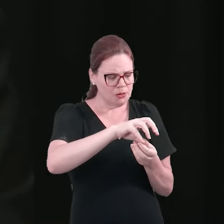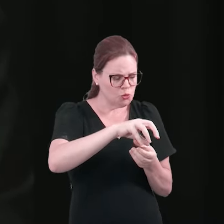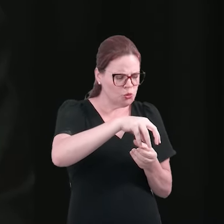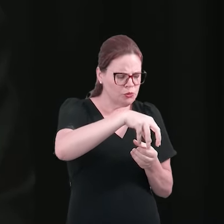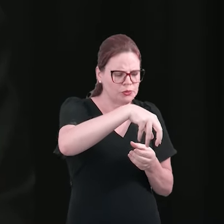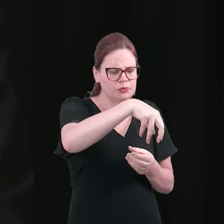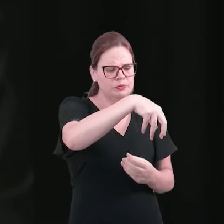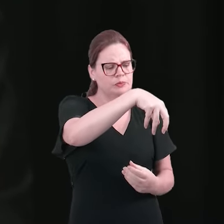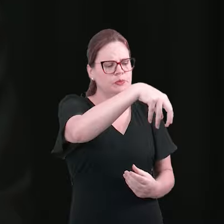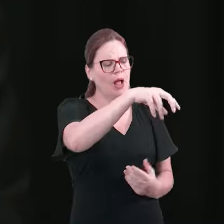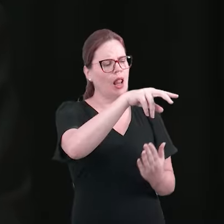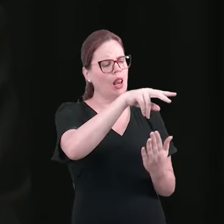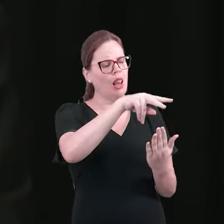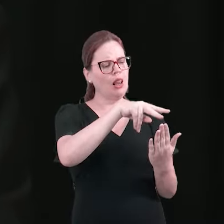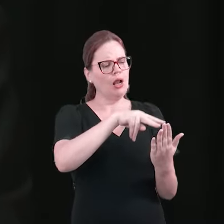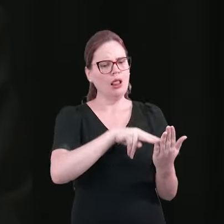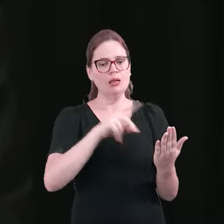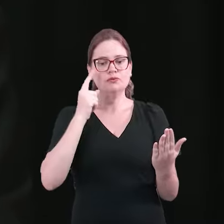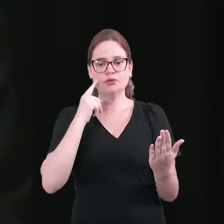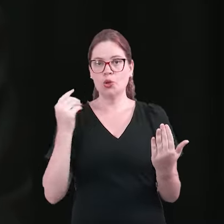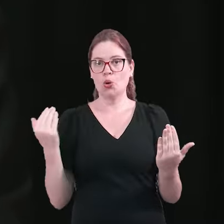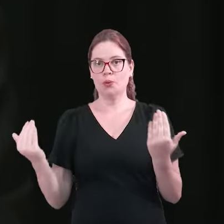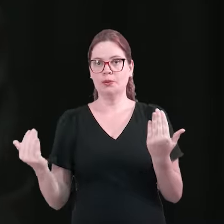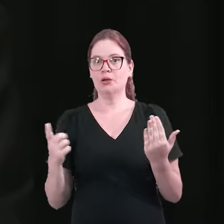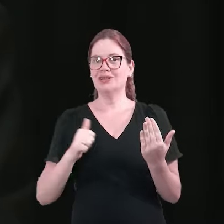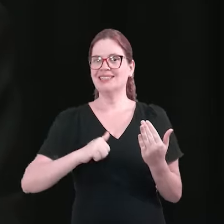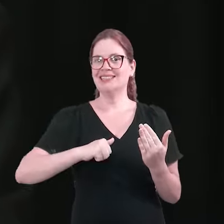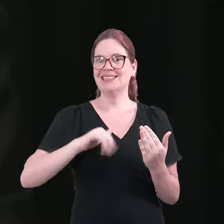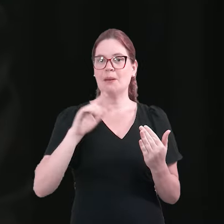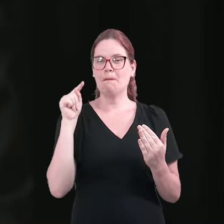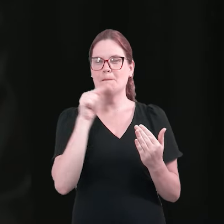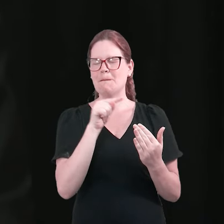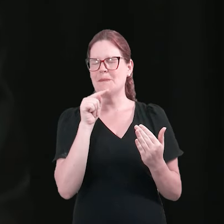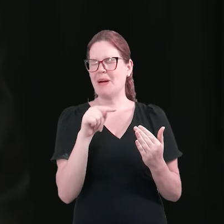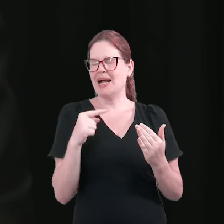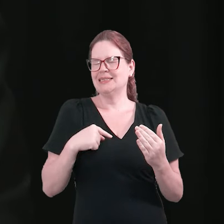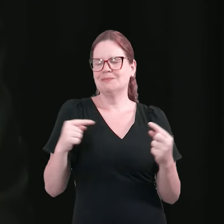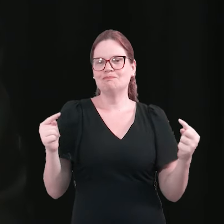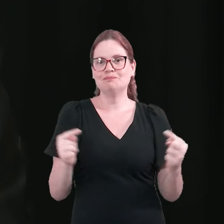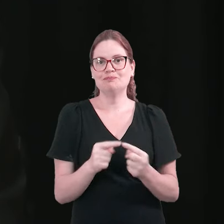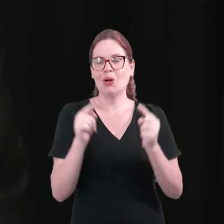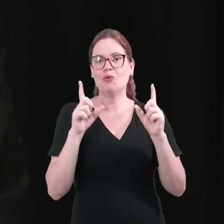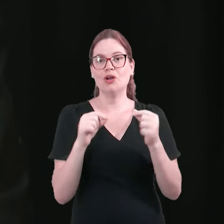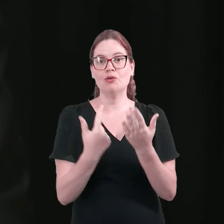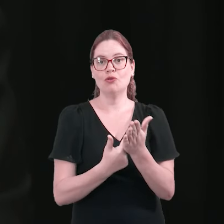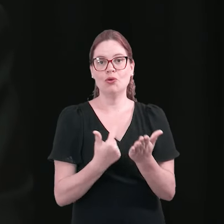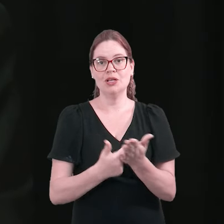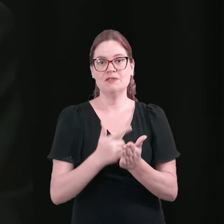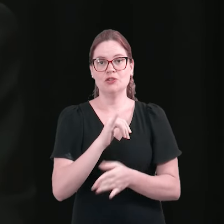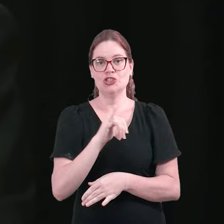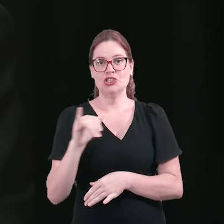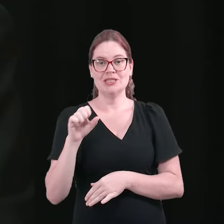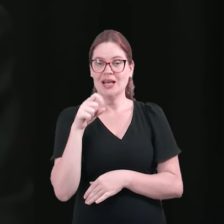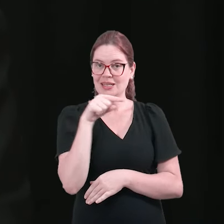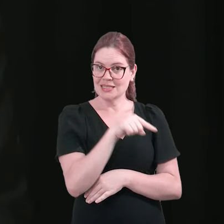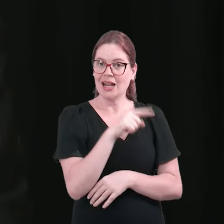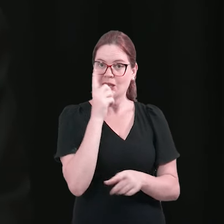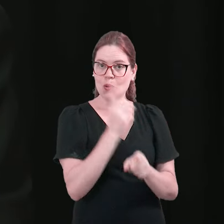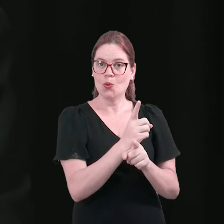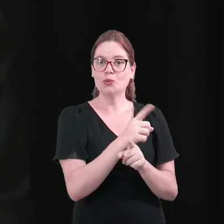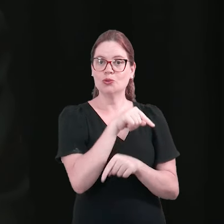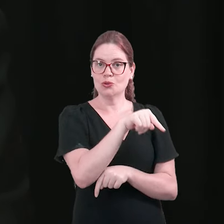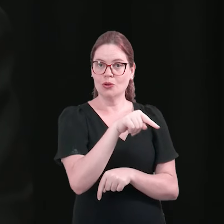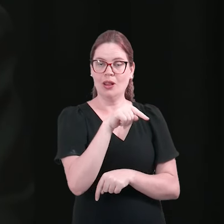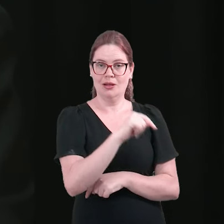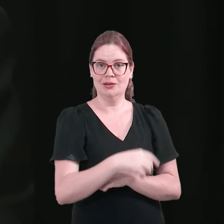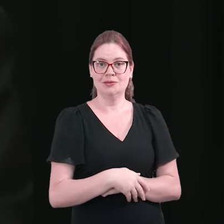principalmente, um dos achados que mais assim influenciaram foi o livro de Isaías. O livro de Isaías ali, quando ele